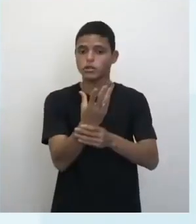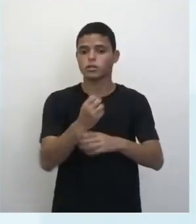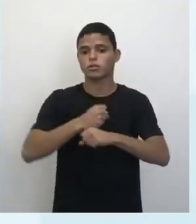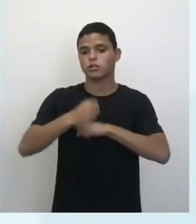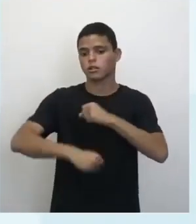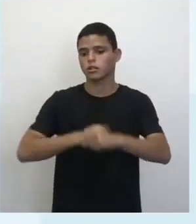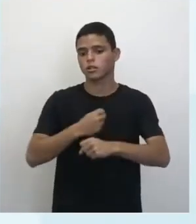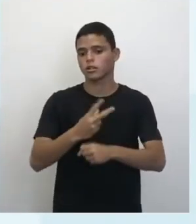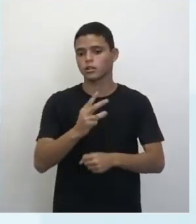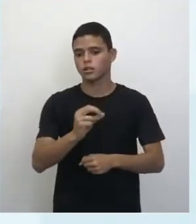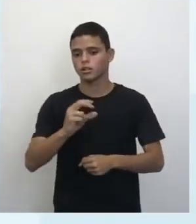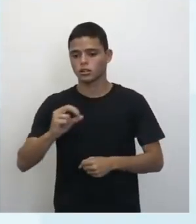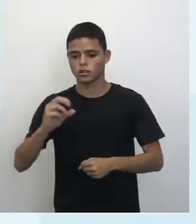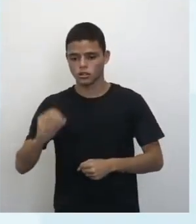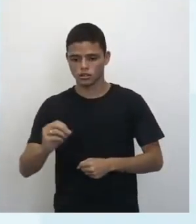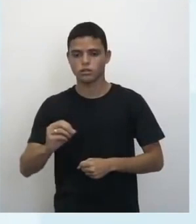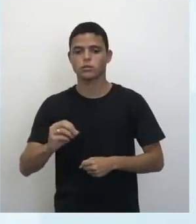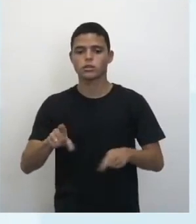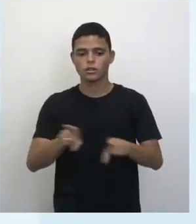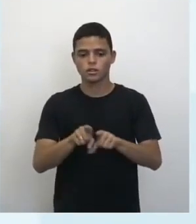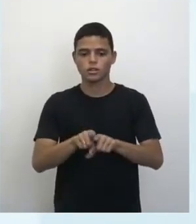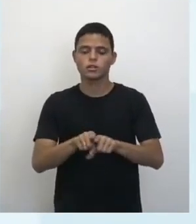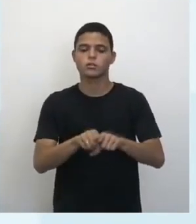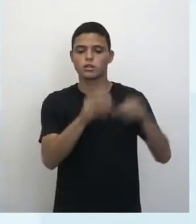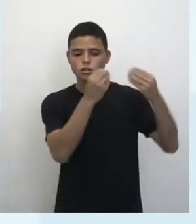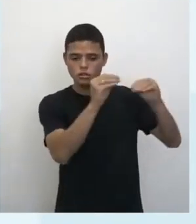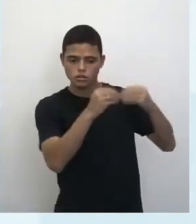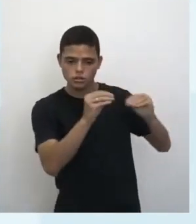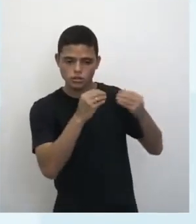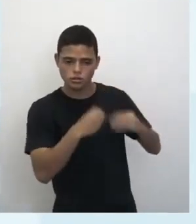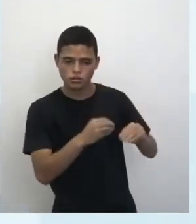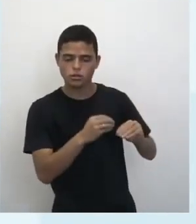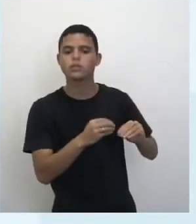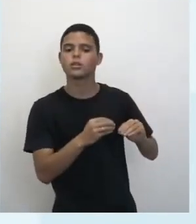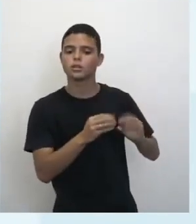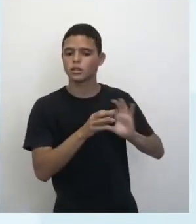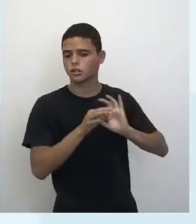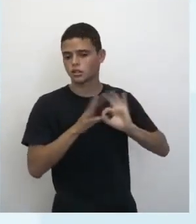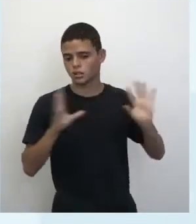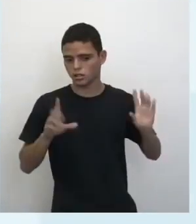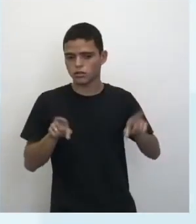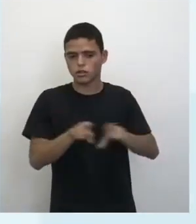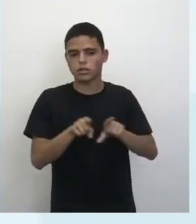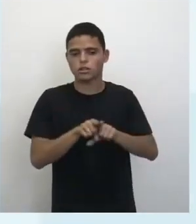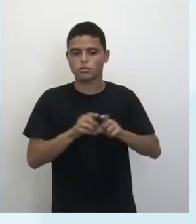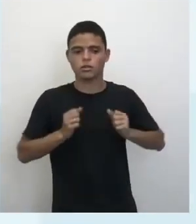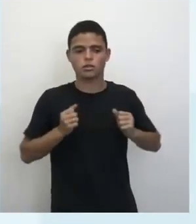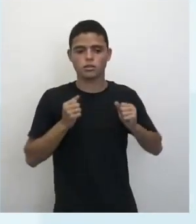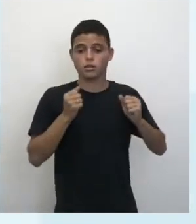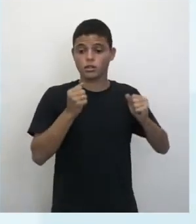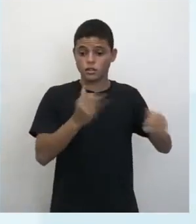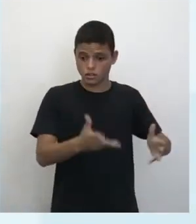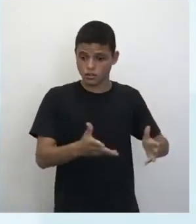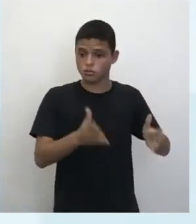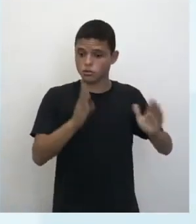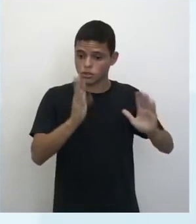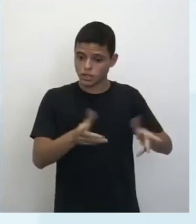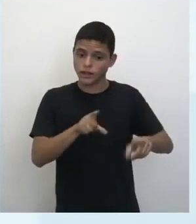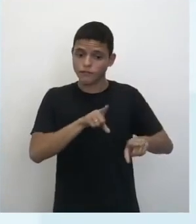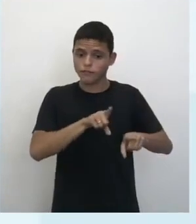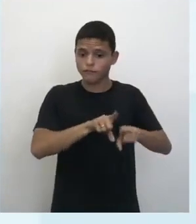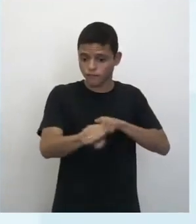2000, publicados então de formas independentes, né, pela internet. E ele também participou de um prêmio, ele como